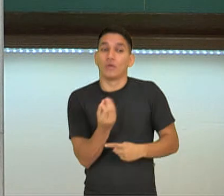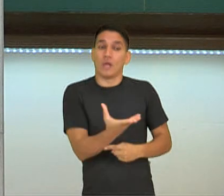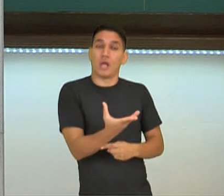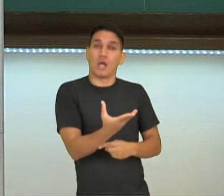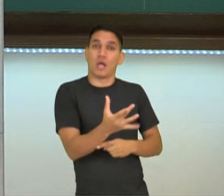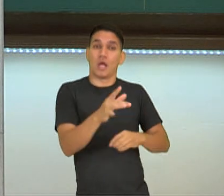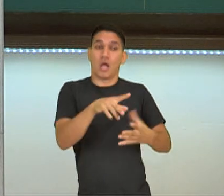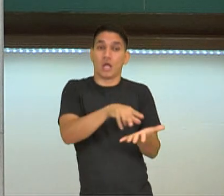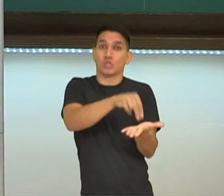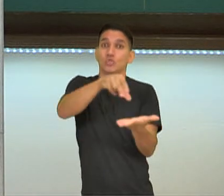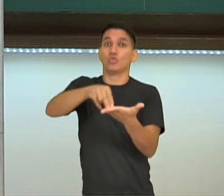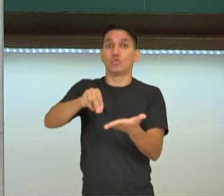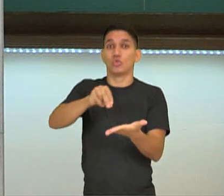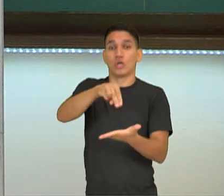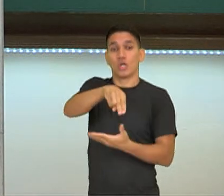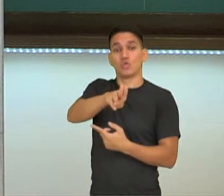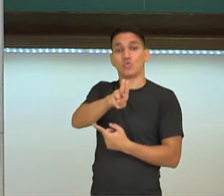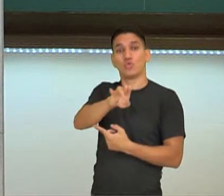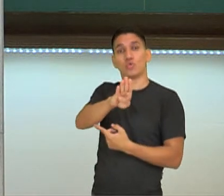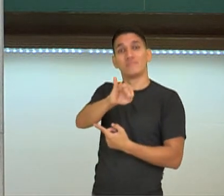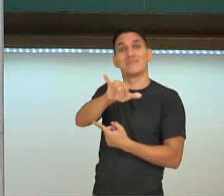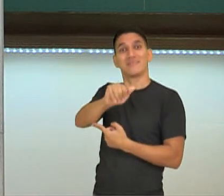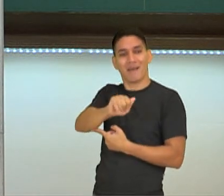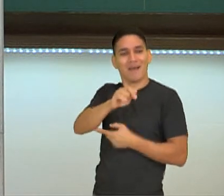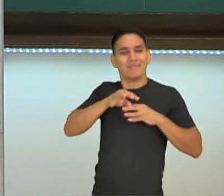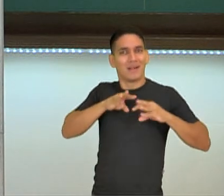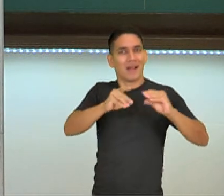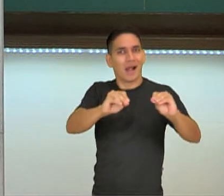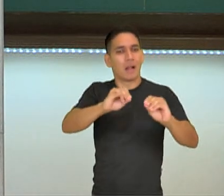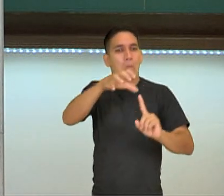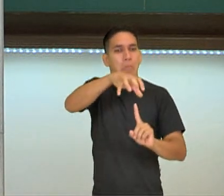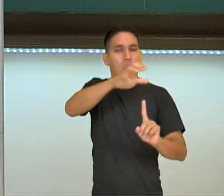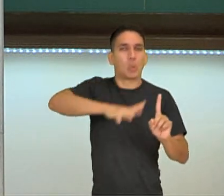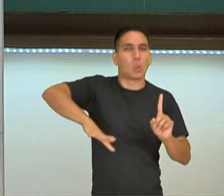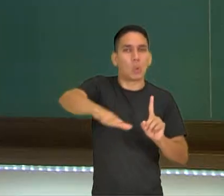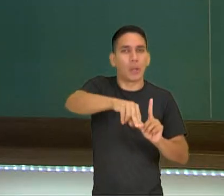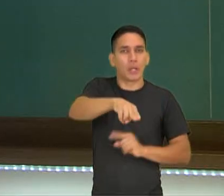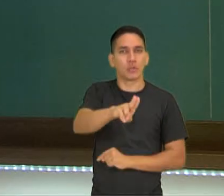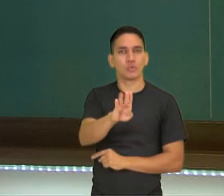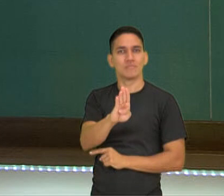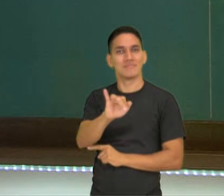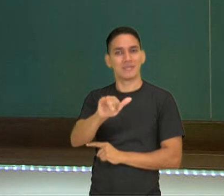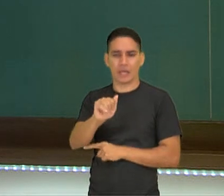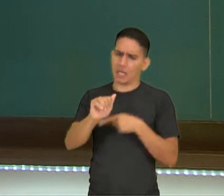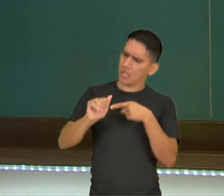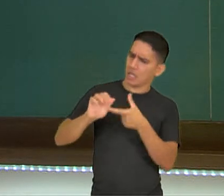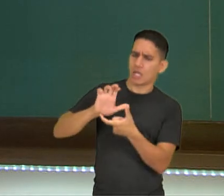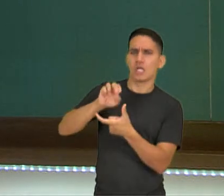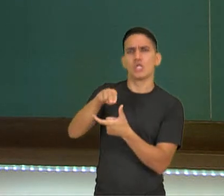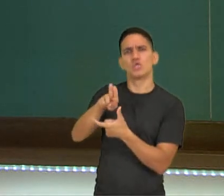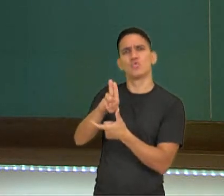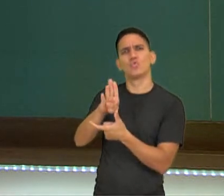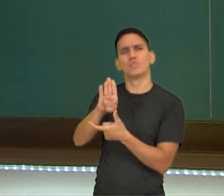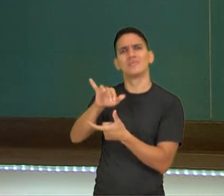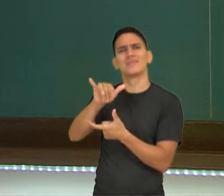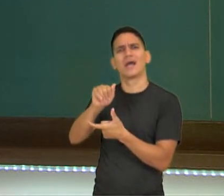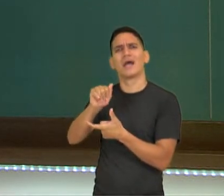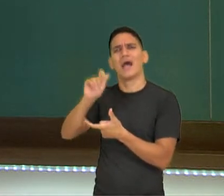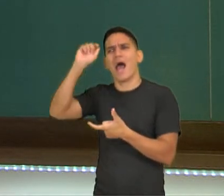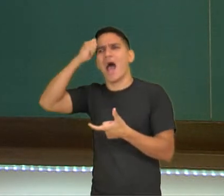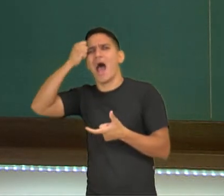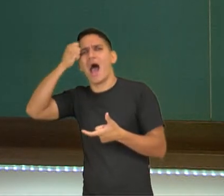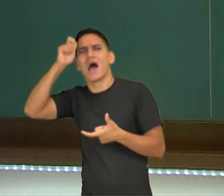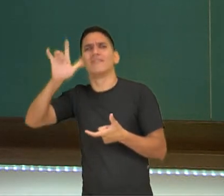de Núbia, terra da Núbia, reino ou povo da Núbia. A palavra Núbia vem de Noubi, em africanês